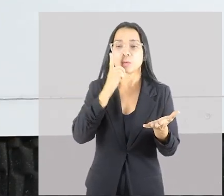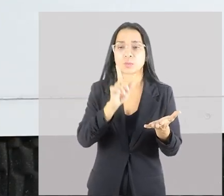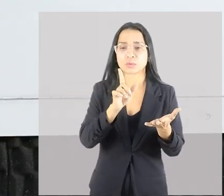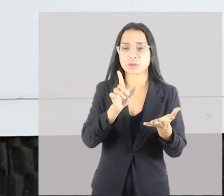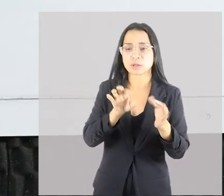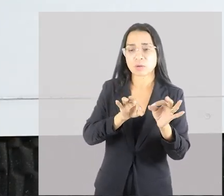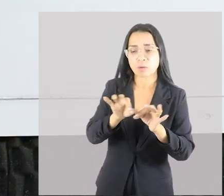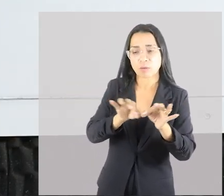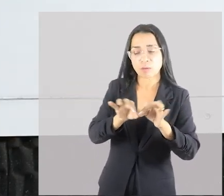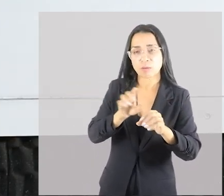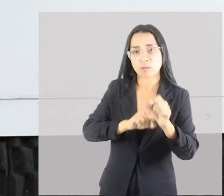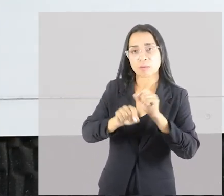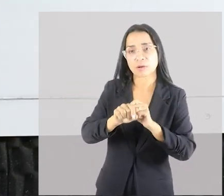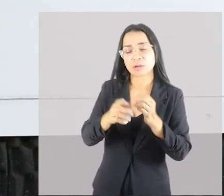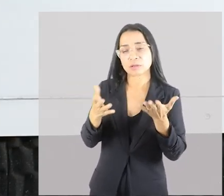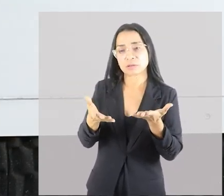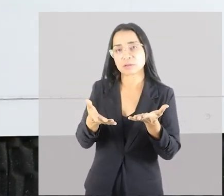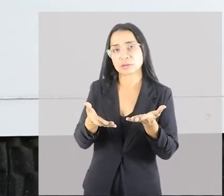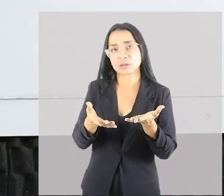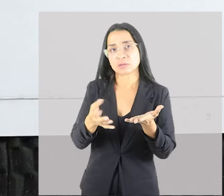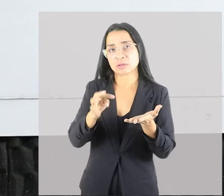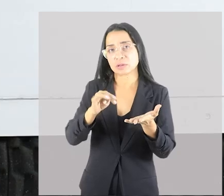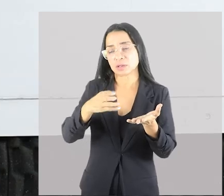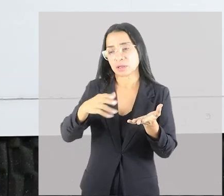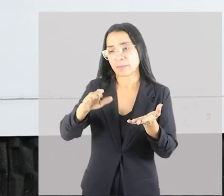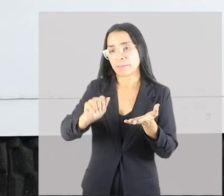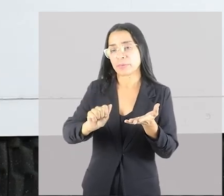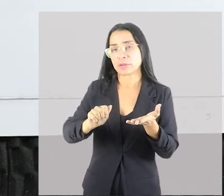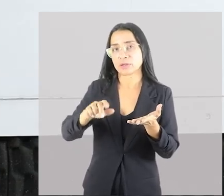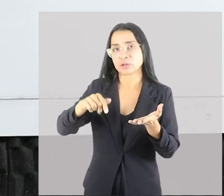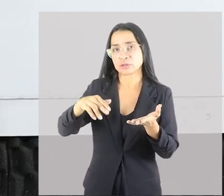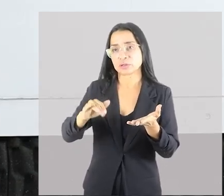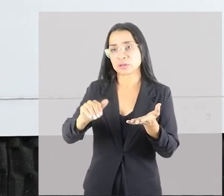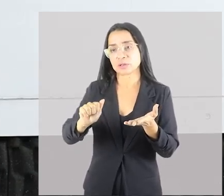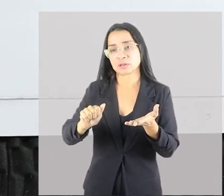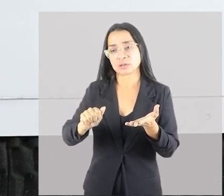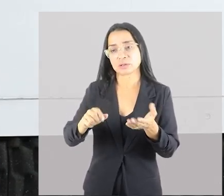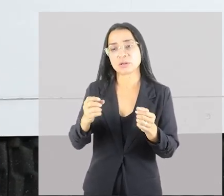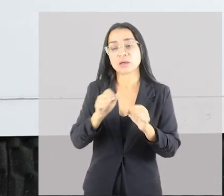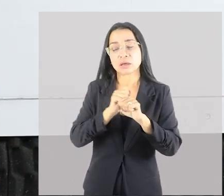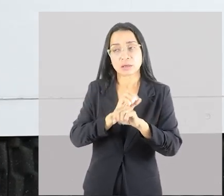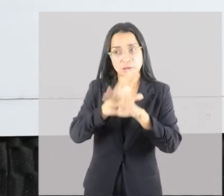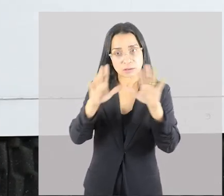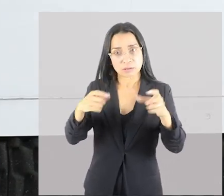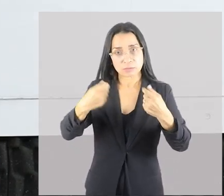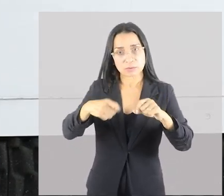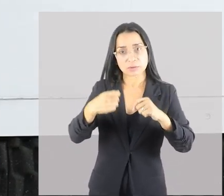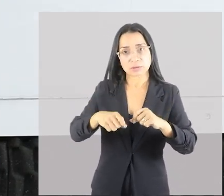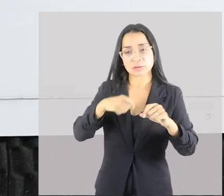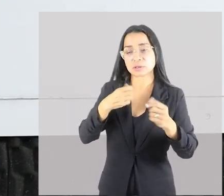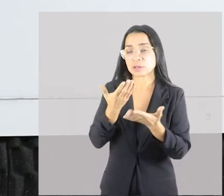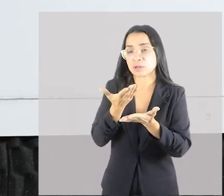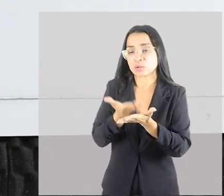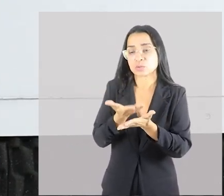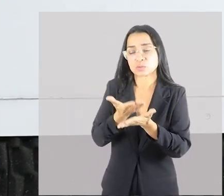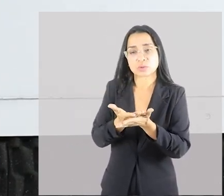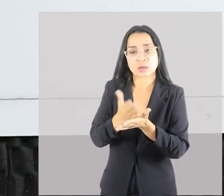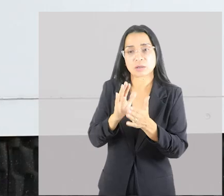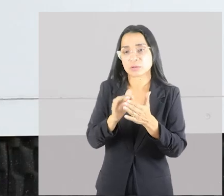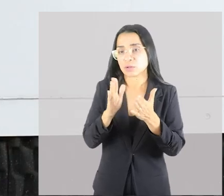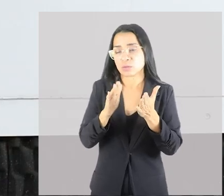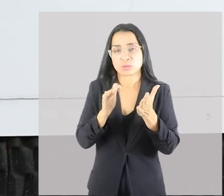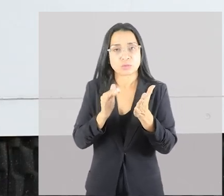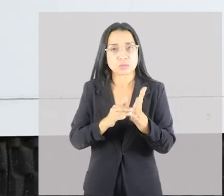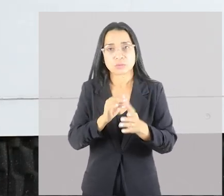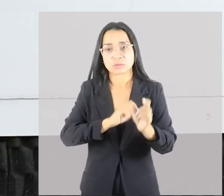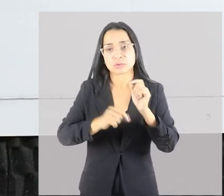corrigir isso através da terapia gênica. É óbvio que isso também precisa ser muito bem trabalhado. Não são, né, todas as coisas que a